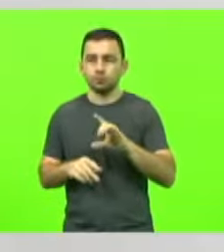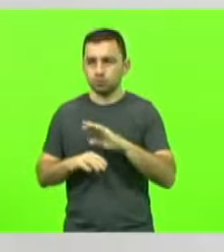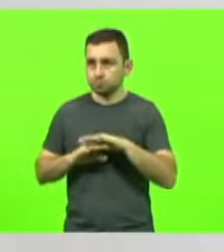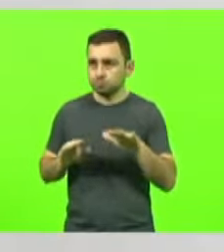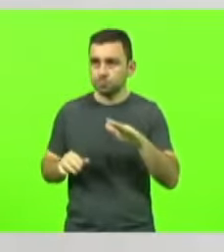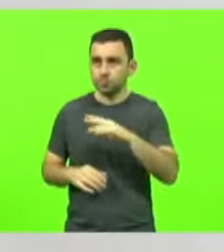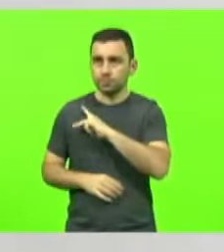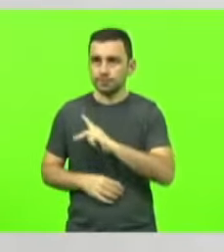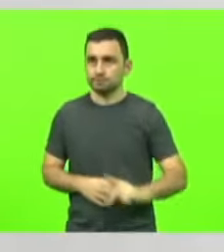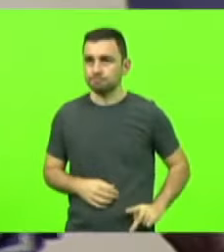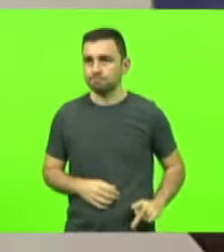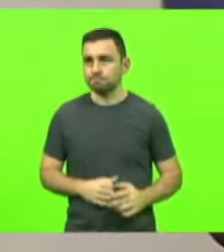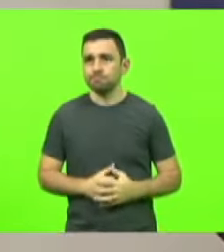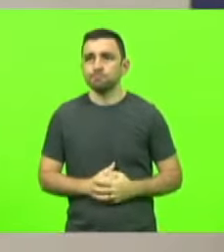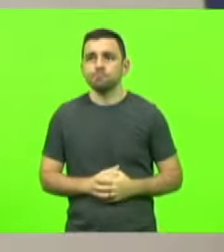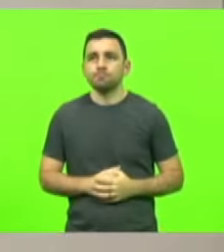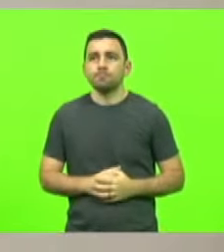presidente.